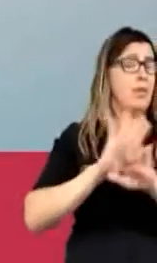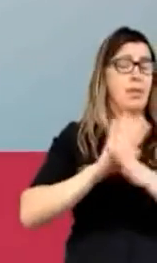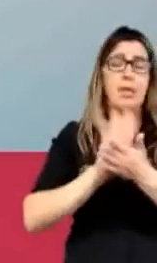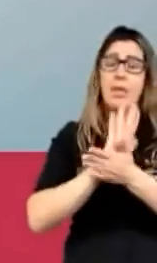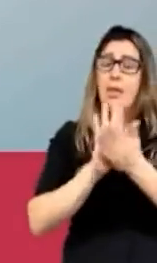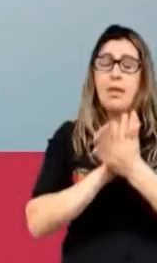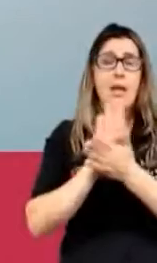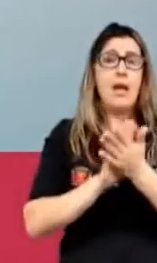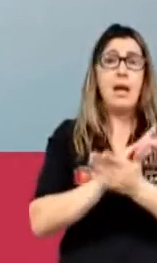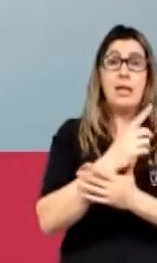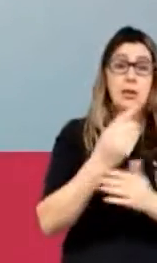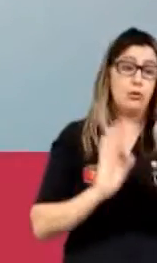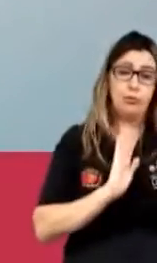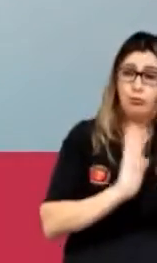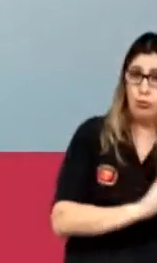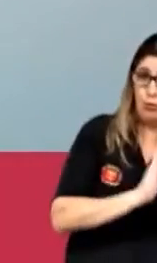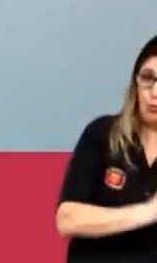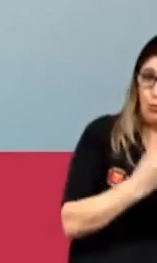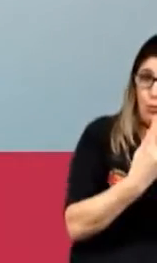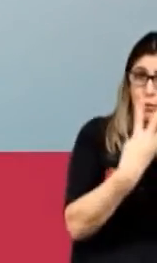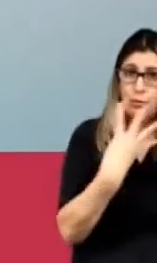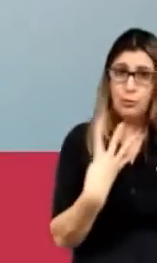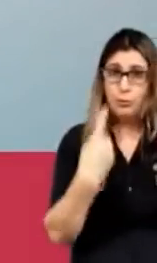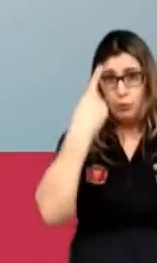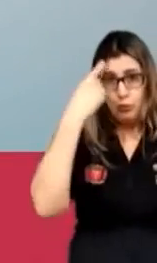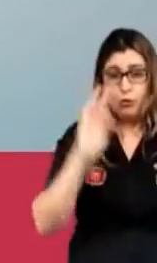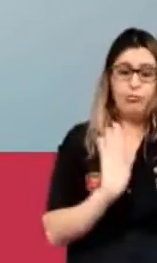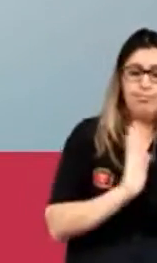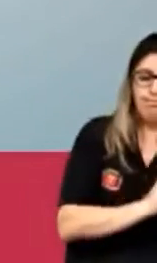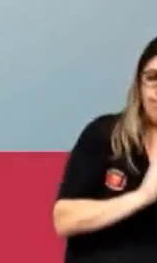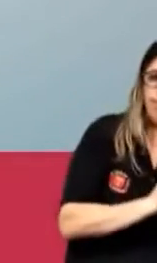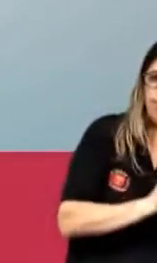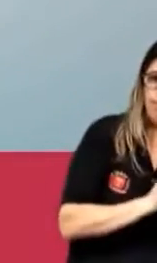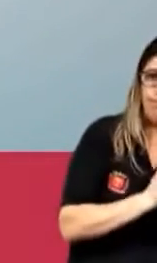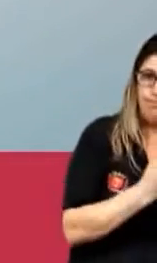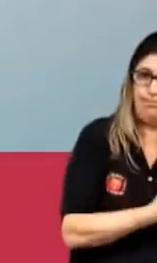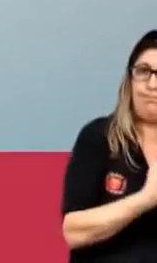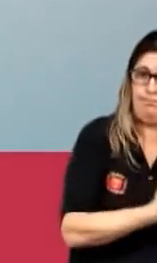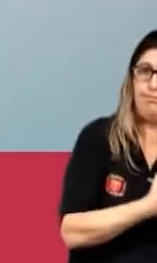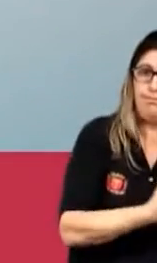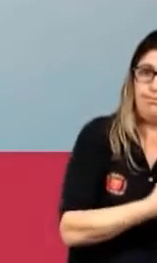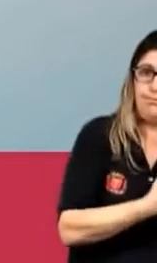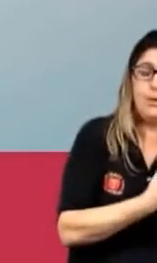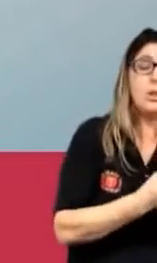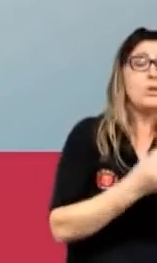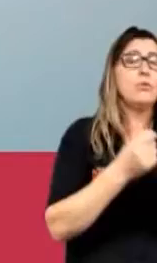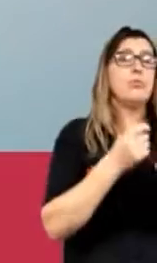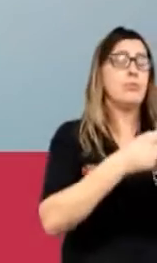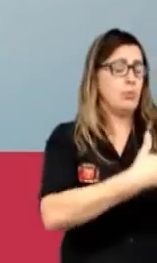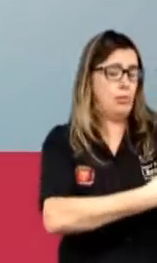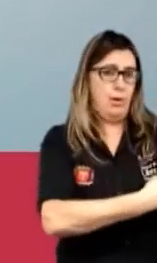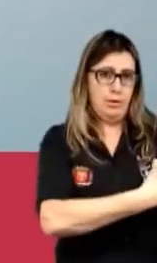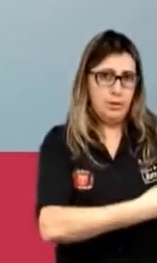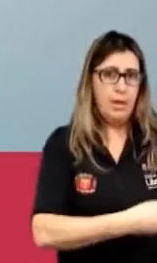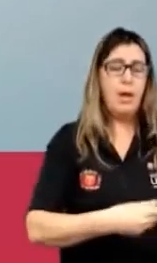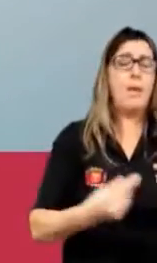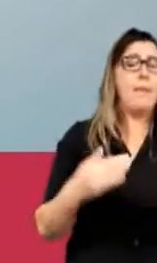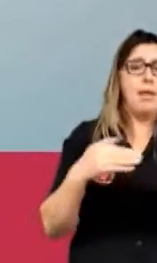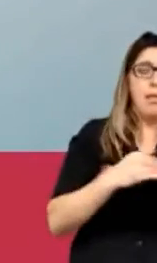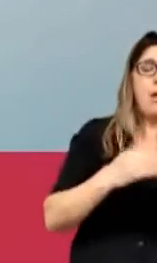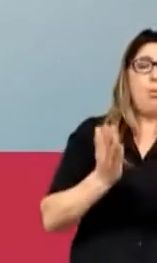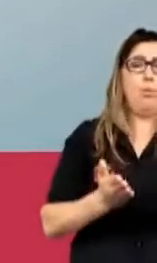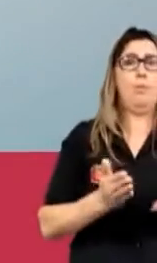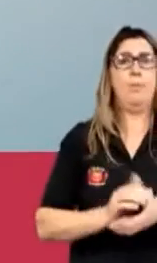cumpriu o mínimo de 14 dias entre o início dos sintomas ou o exame realizado e a data de hoje,